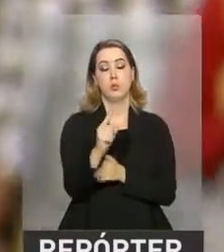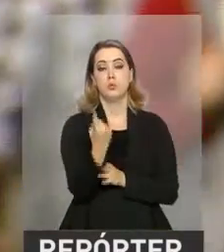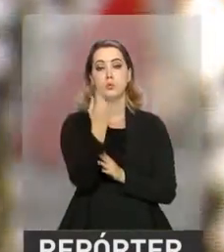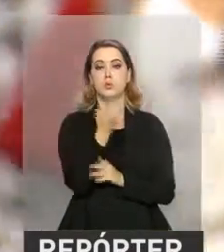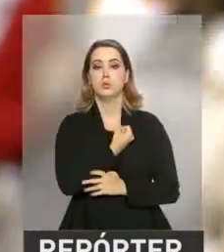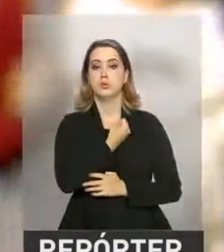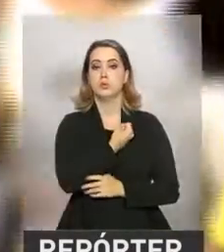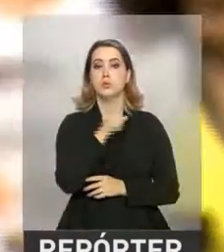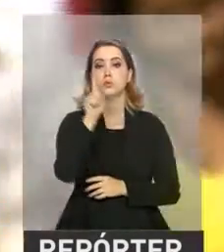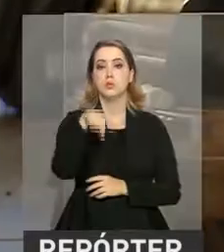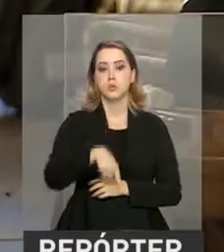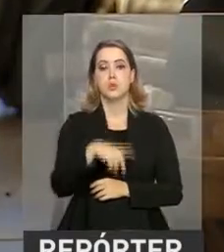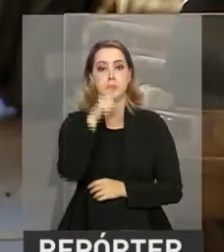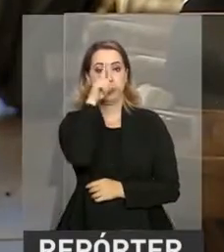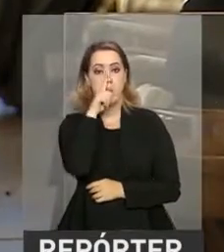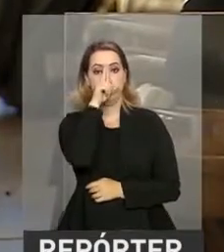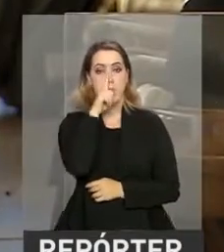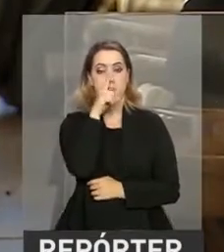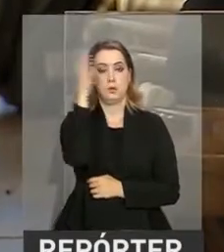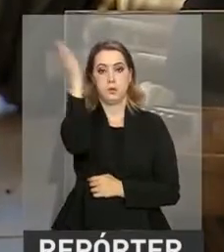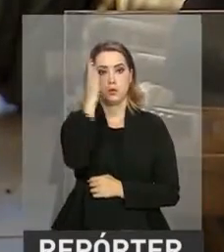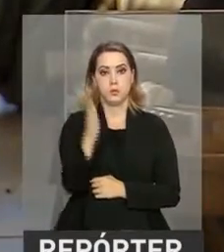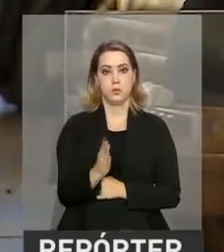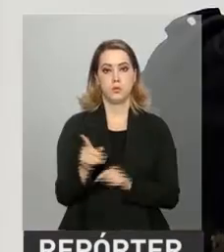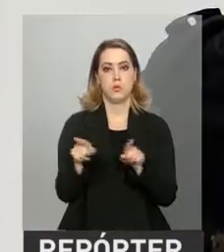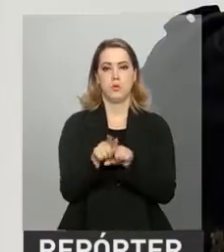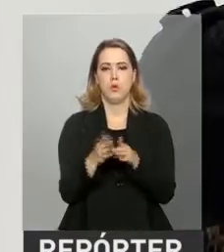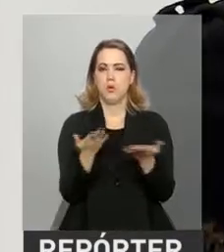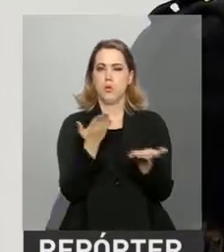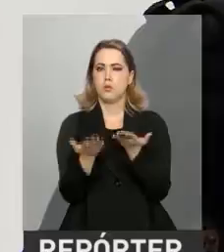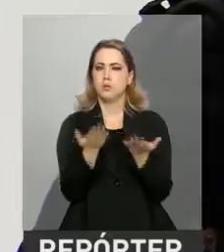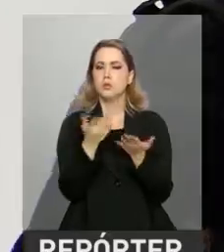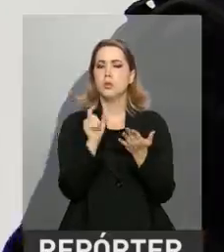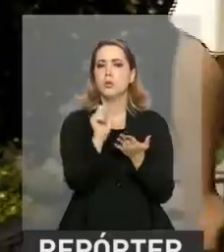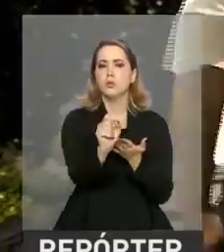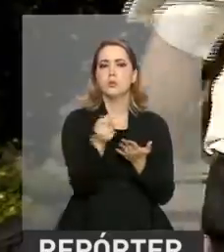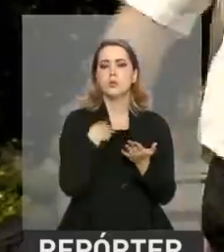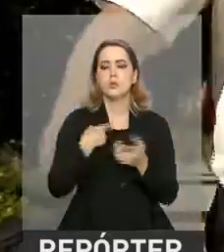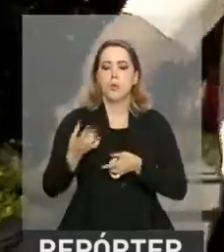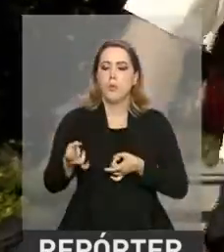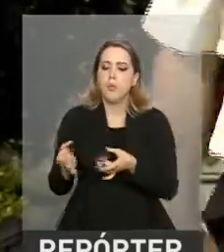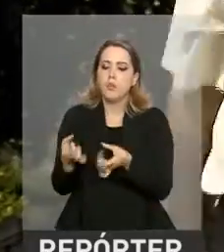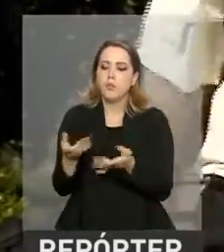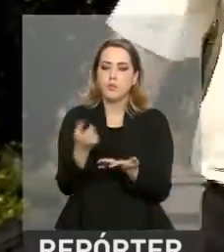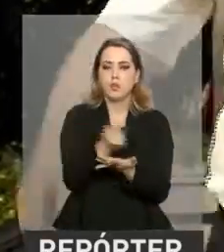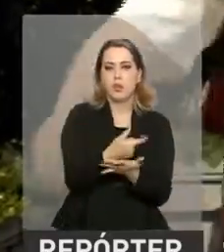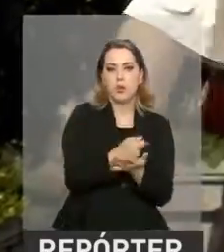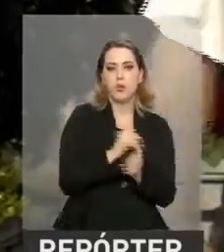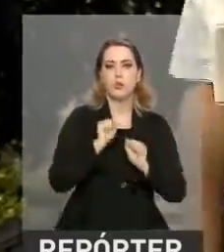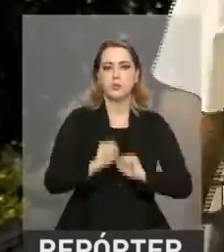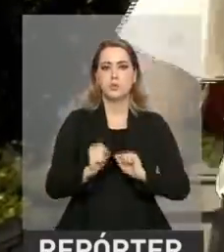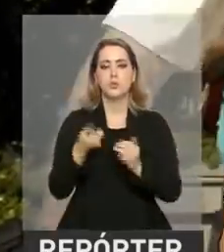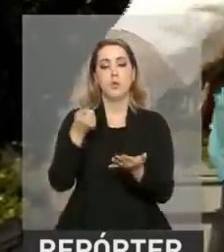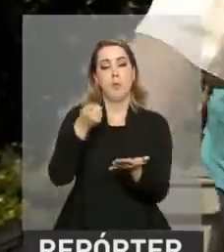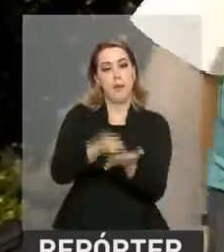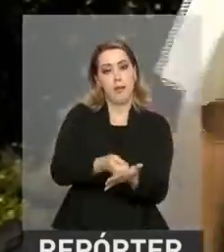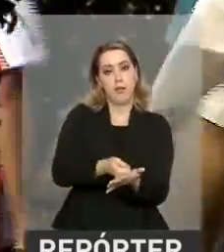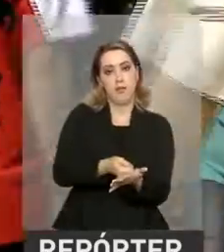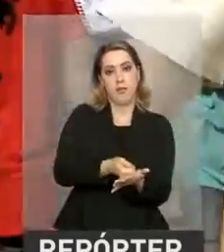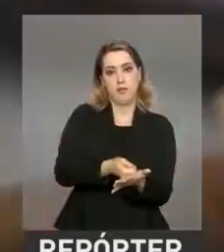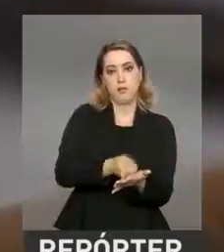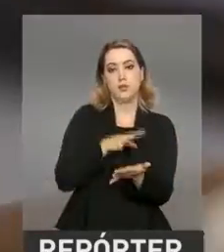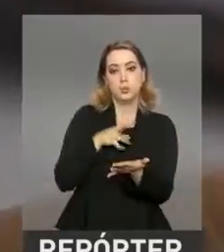indicadores é o risco país ele funciona como um termômetro da confiança do mercado na capacidade de uma nação com raro